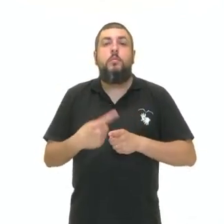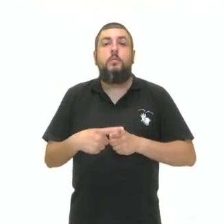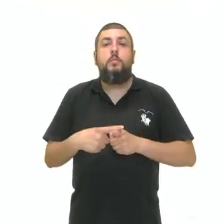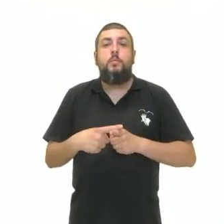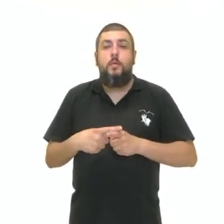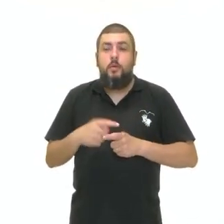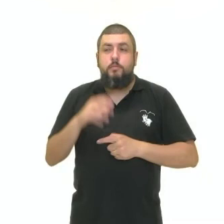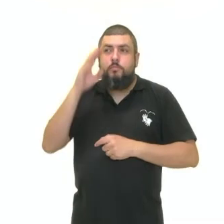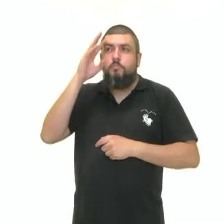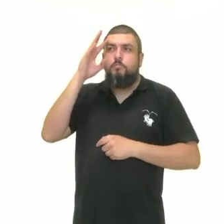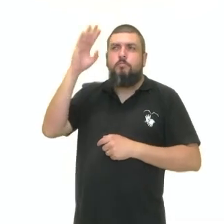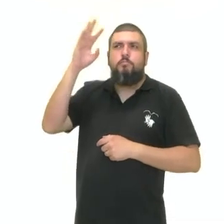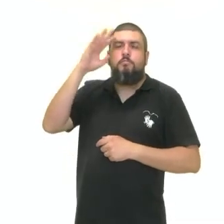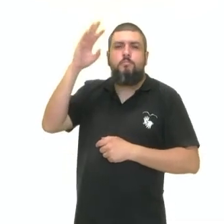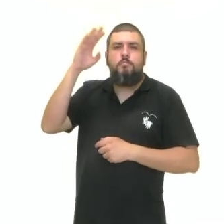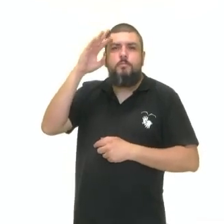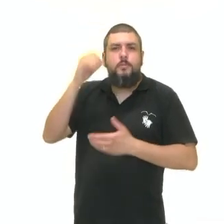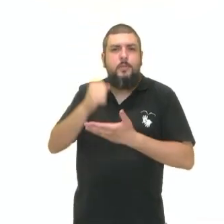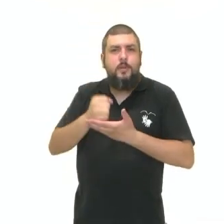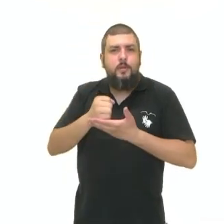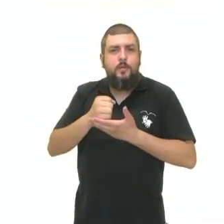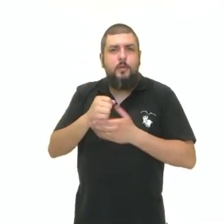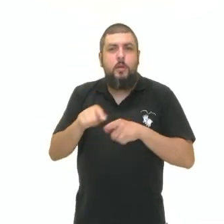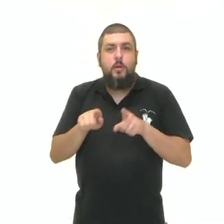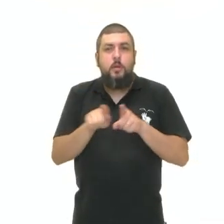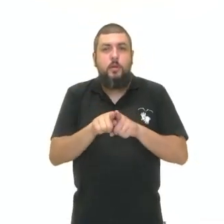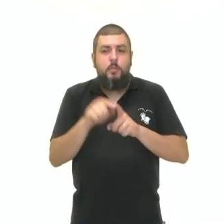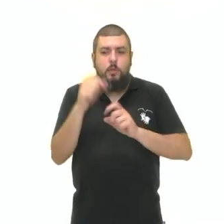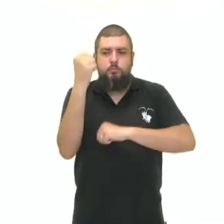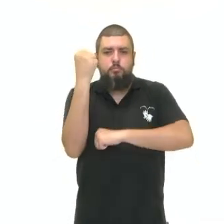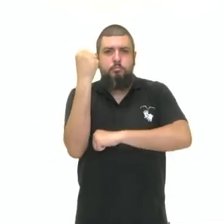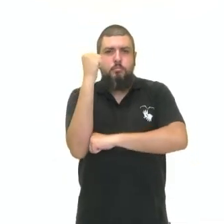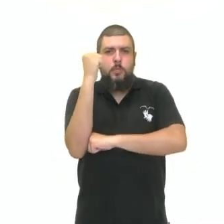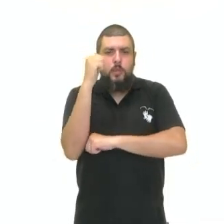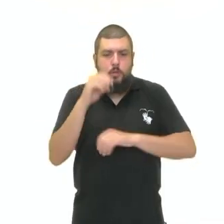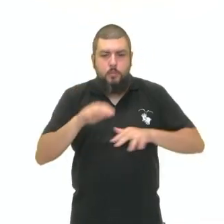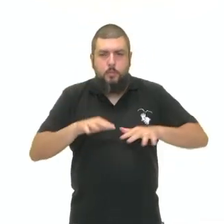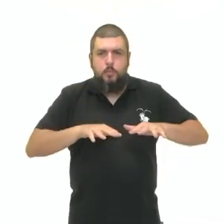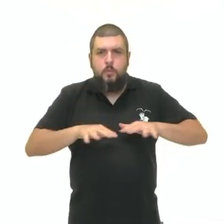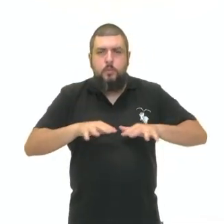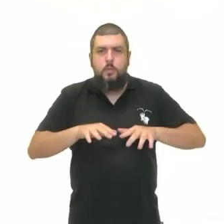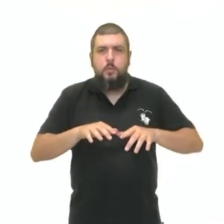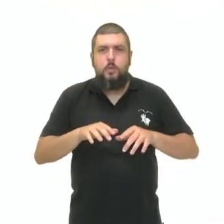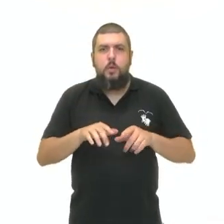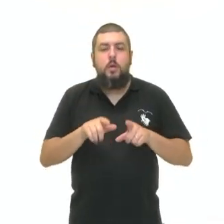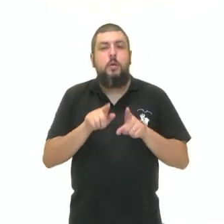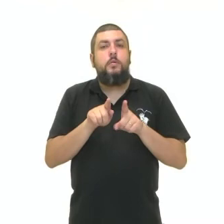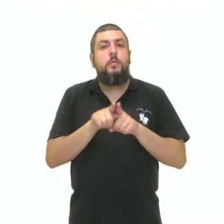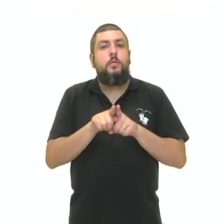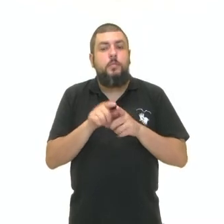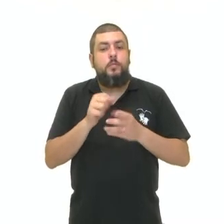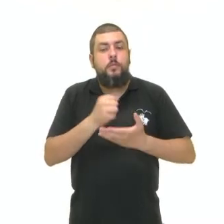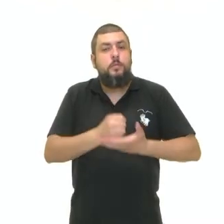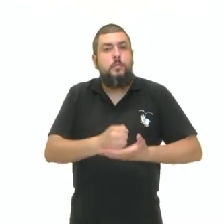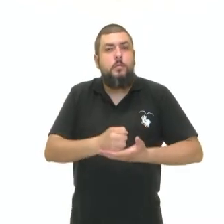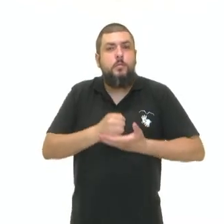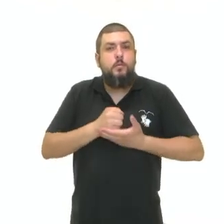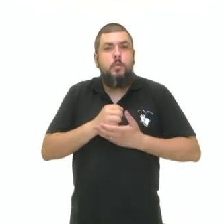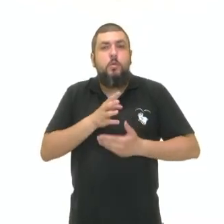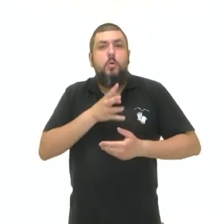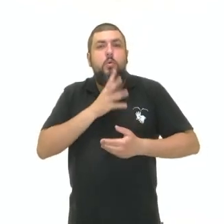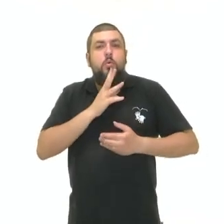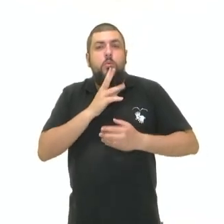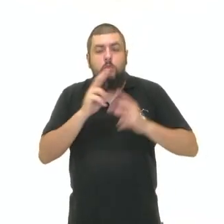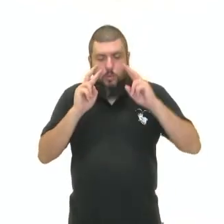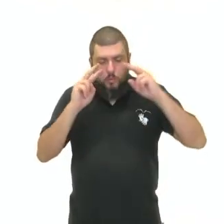atenção, coordenação de movimentos, educação estética e, ao mesmo tempo, lhe permitem conhecer melhor o seu